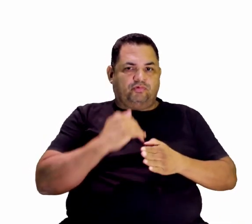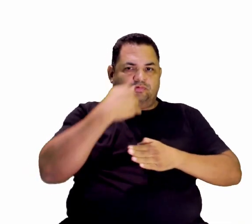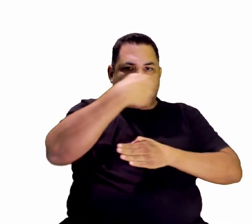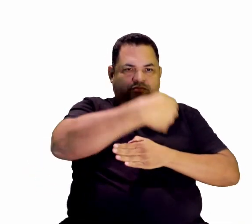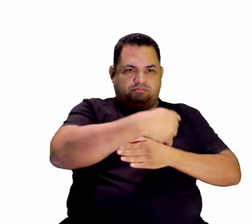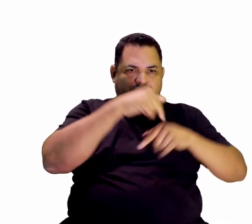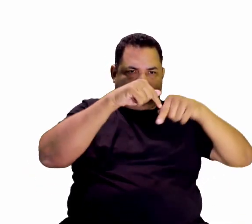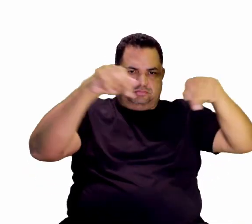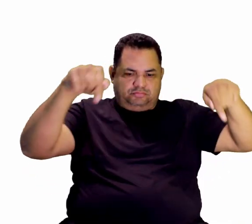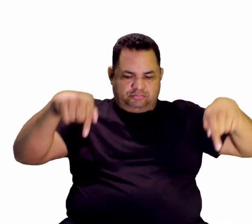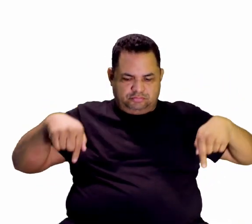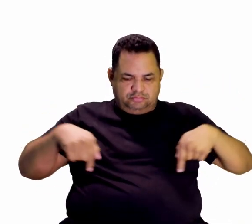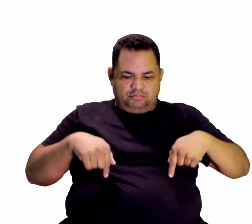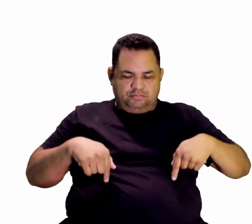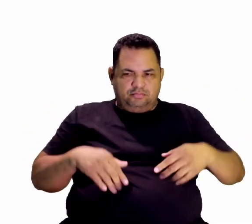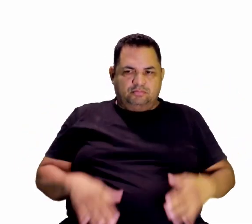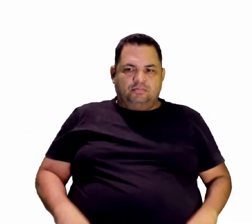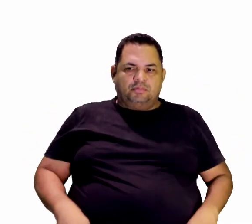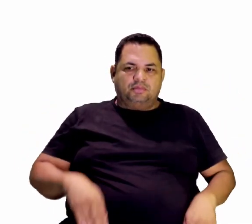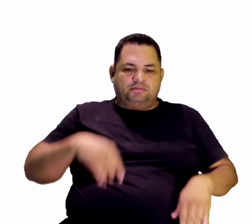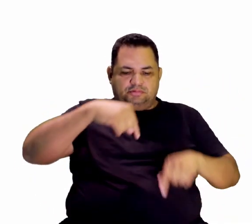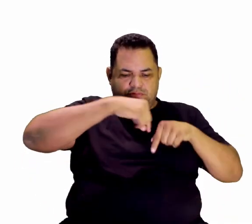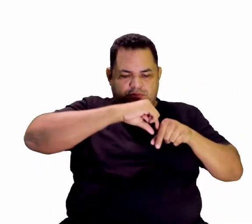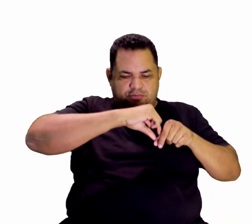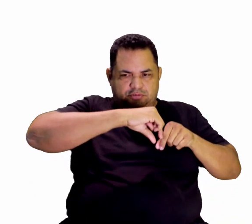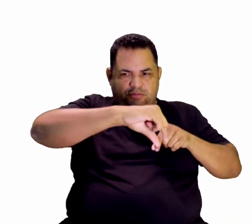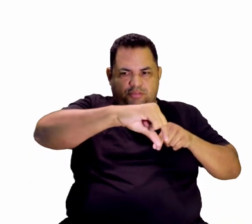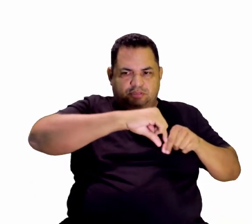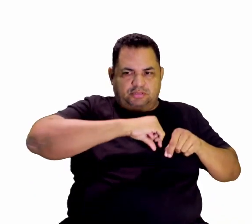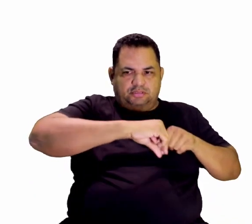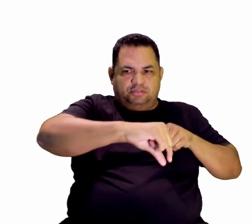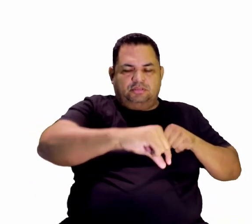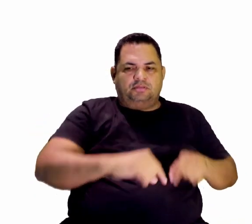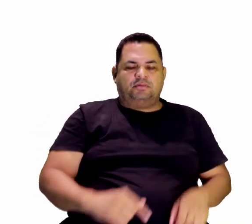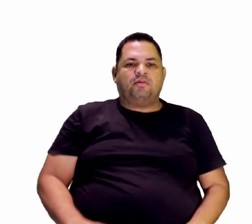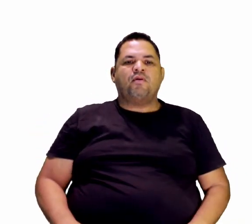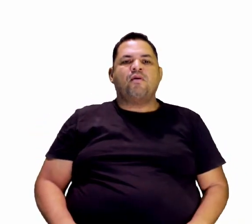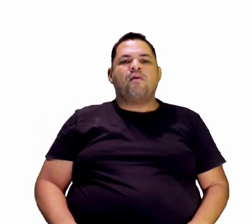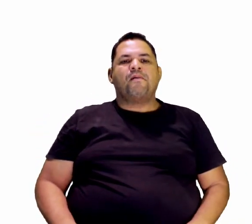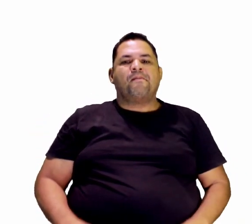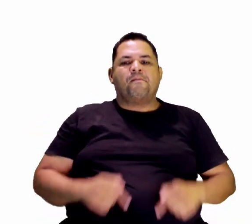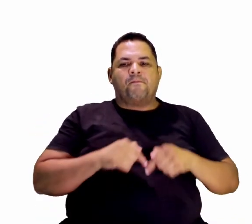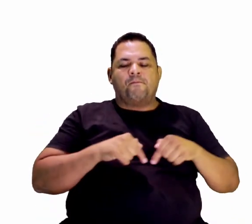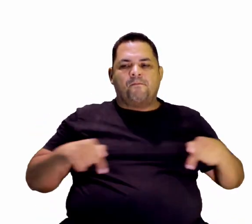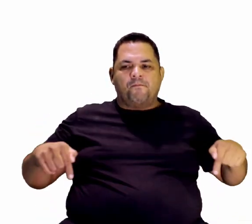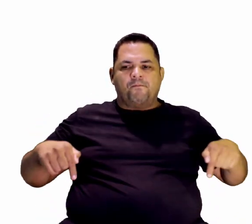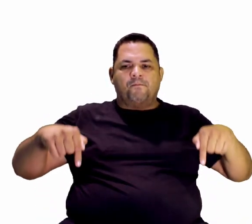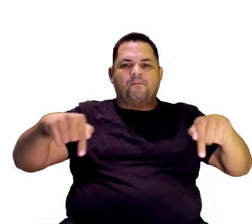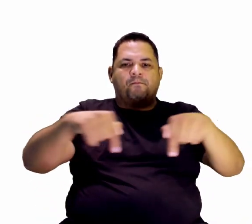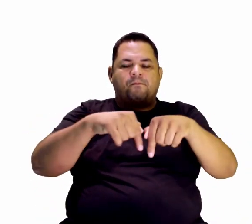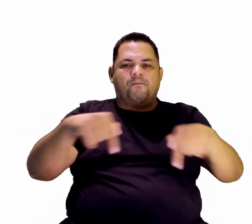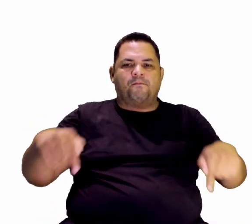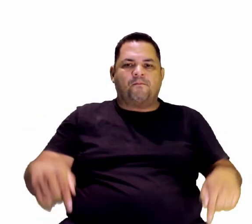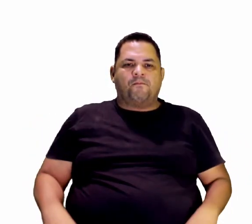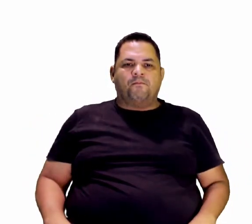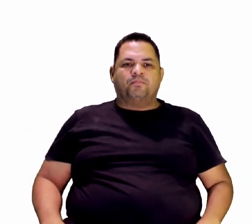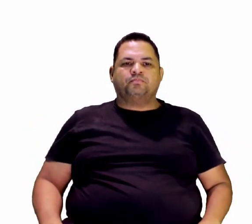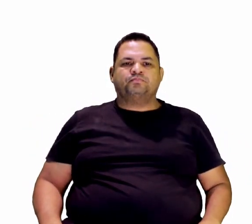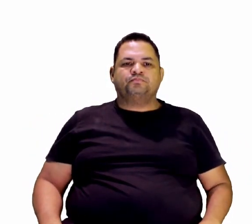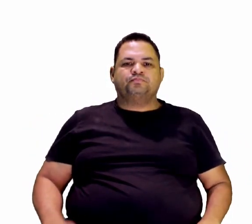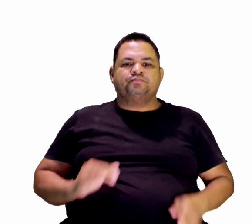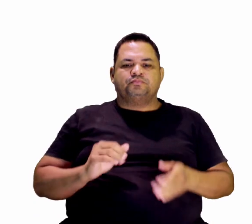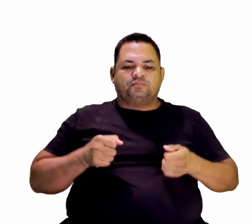Maravilha. Vamos ver então outra adaptação? Dá uma olhada aí, o que a gente tem? Nós temos agora aqui